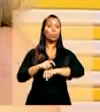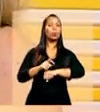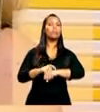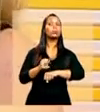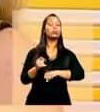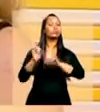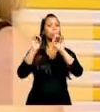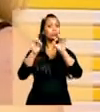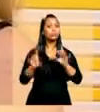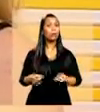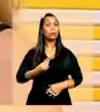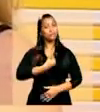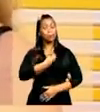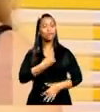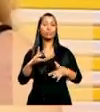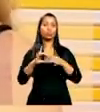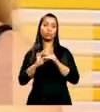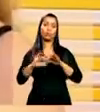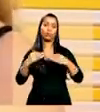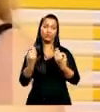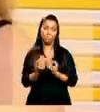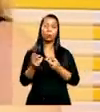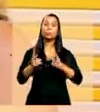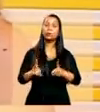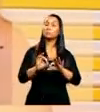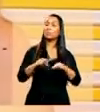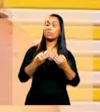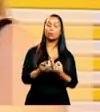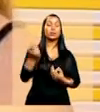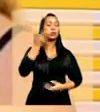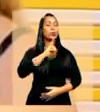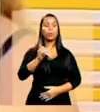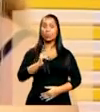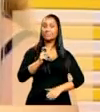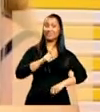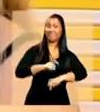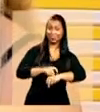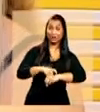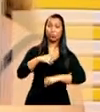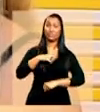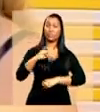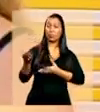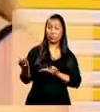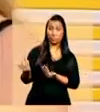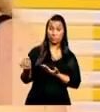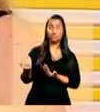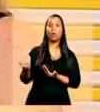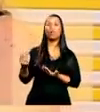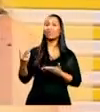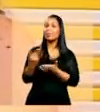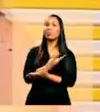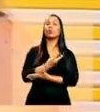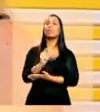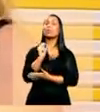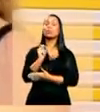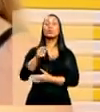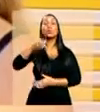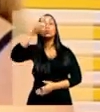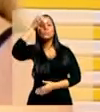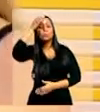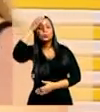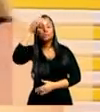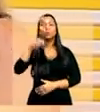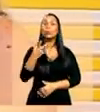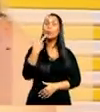seria ideal para ele ter o convívio com a família. E mesmo que a família não consiga ter esse tempo com esse jovem, de repente um